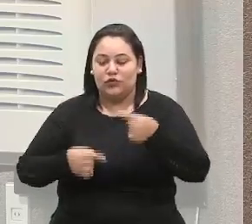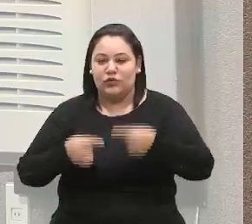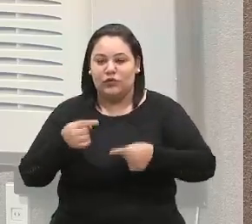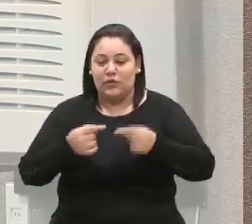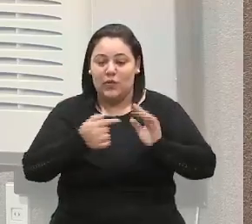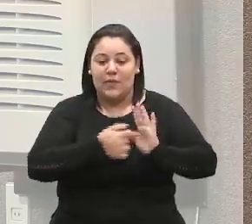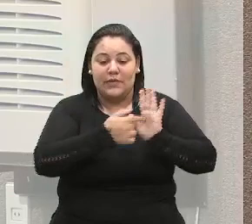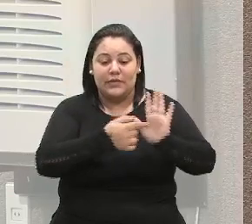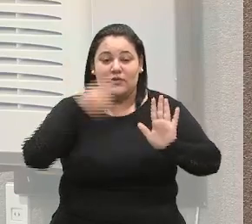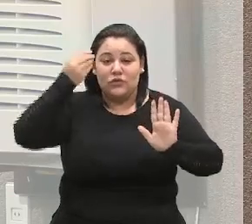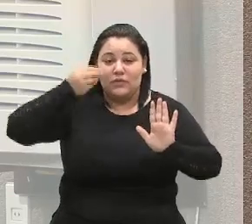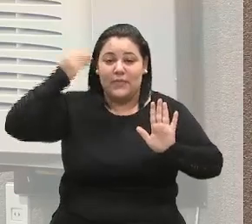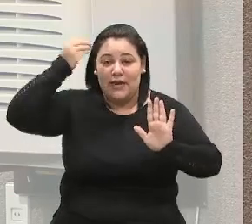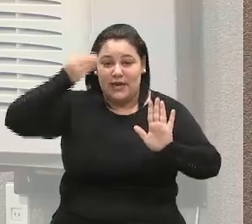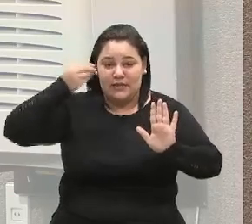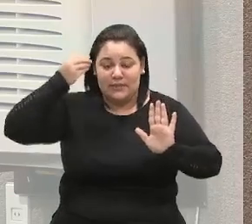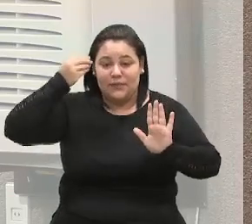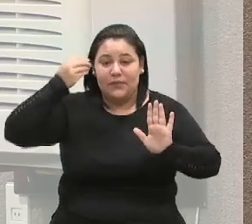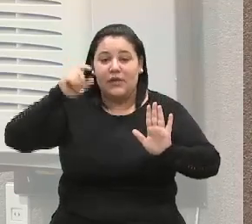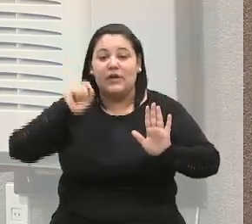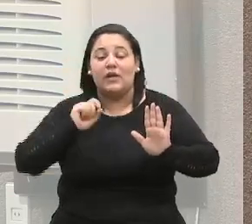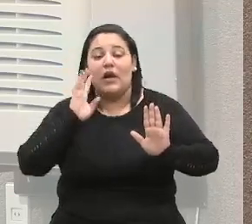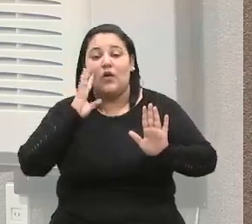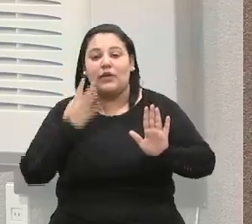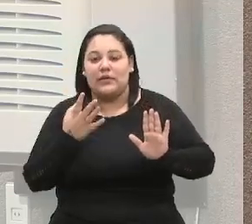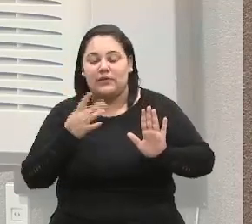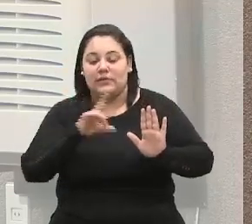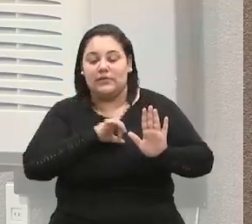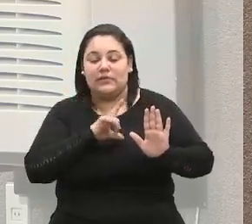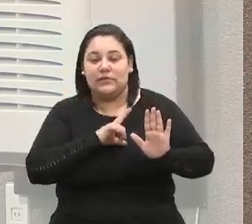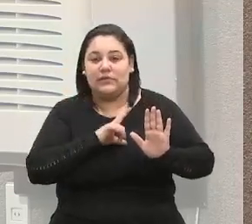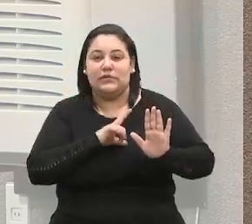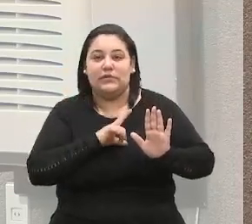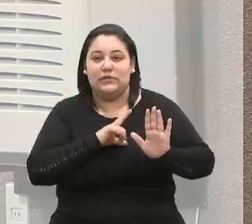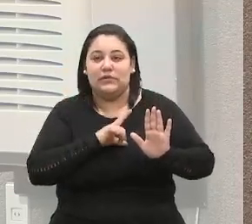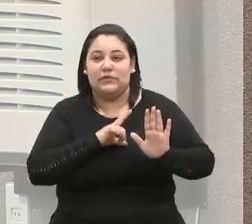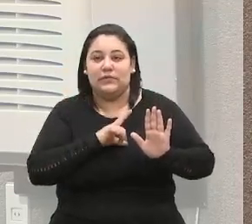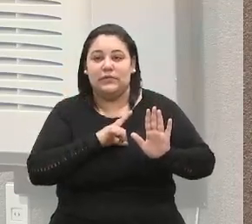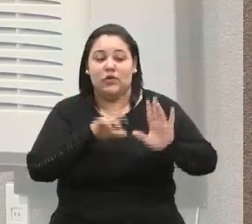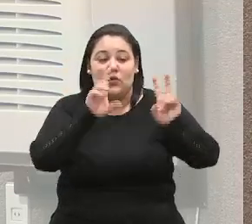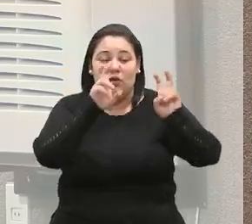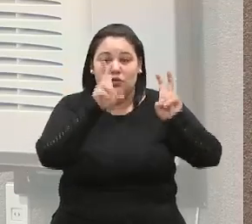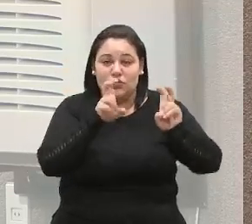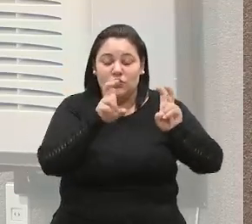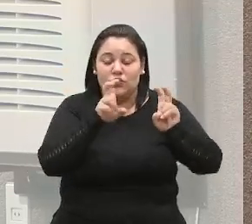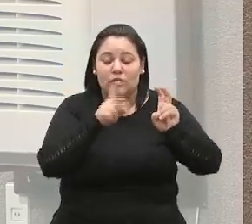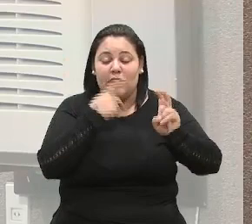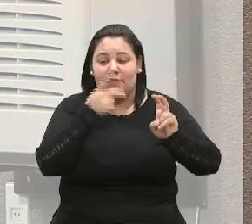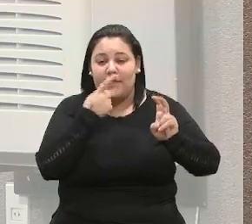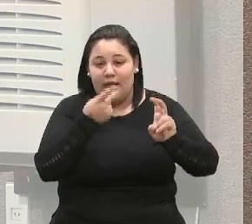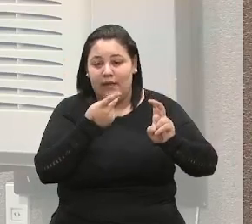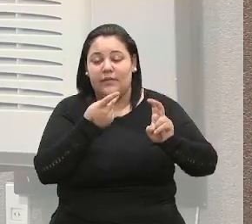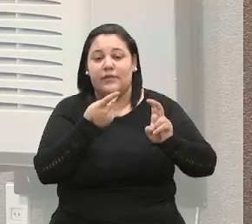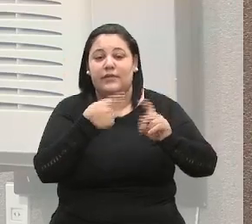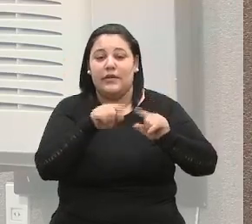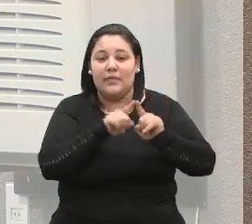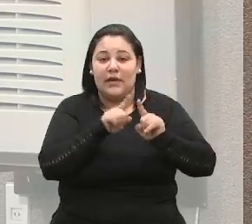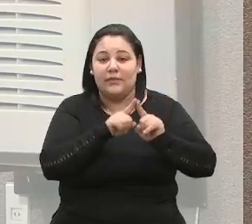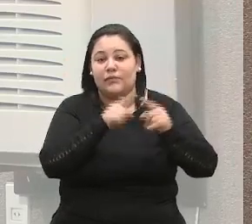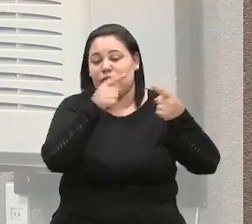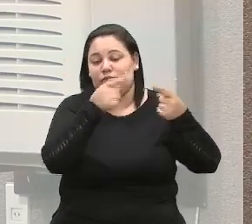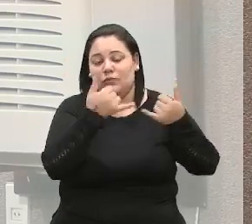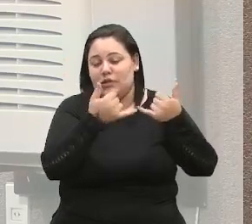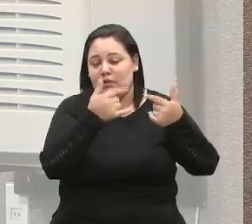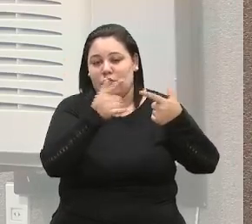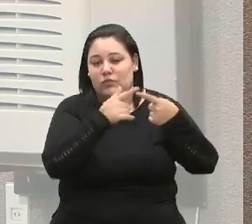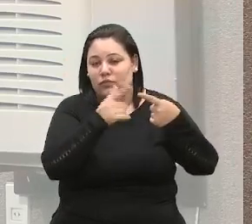de experiências que permita uma abordagem da temática do desenvolvimento das cidades. Serão abordados